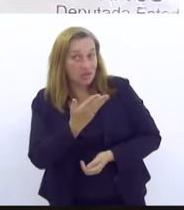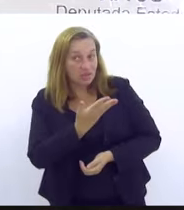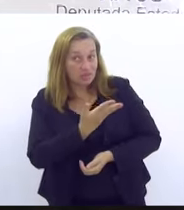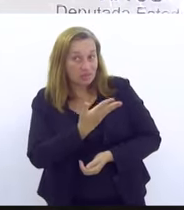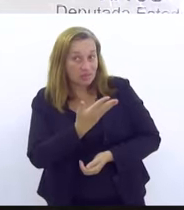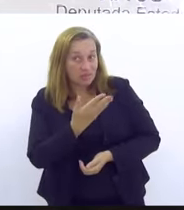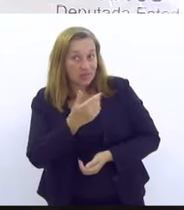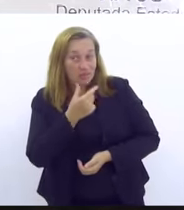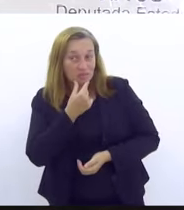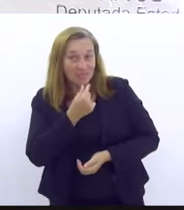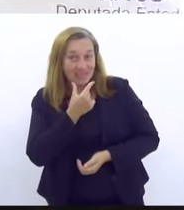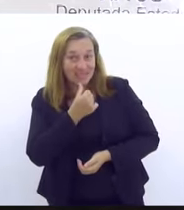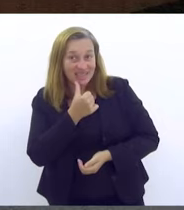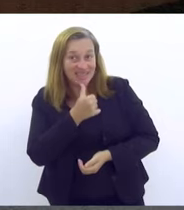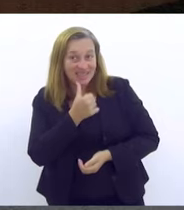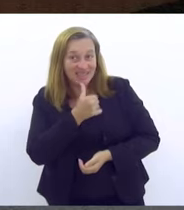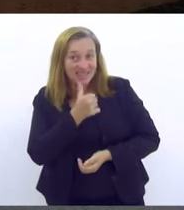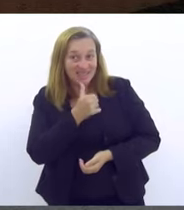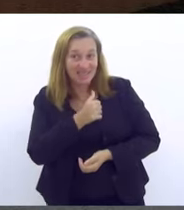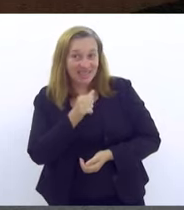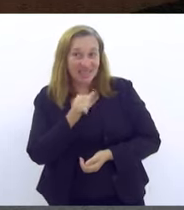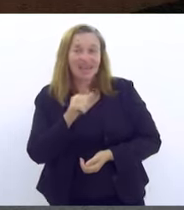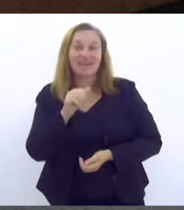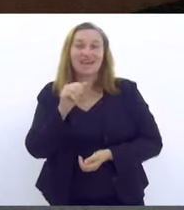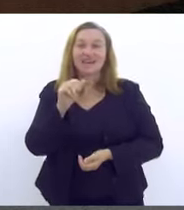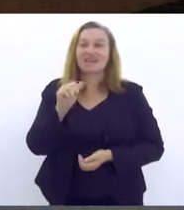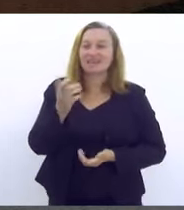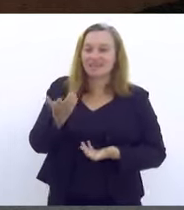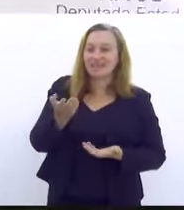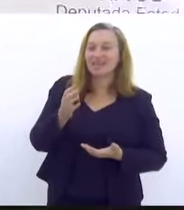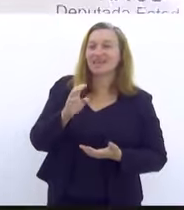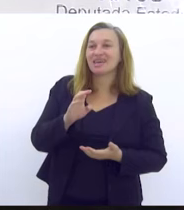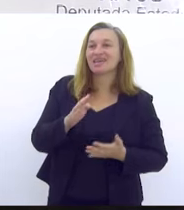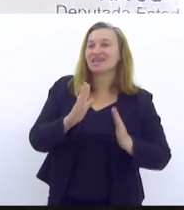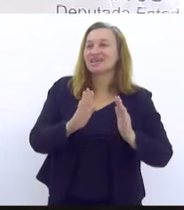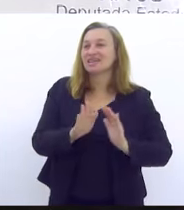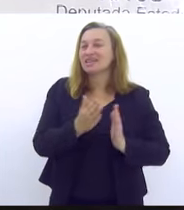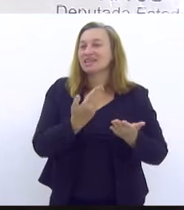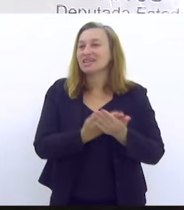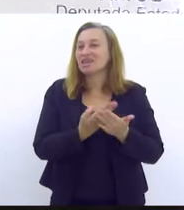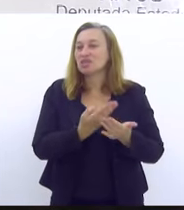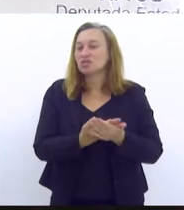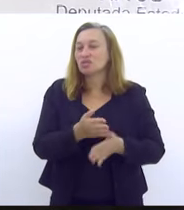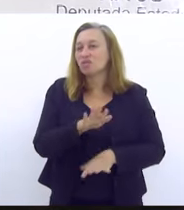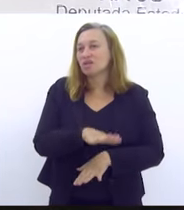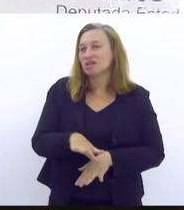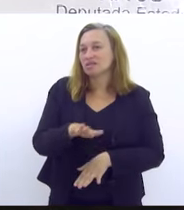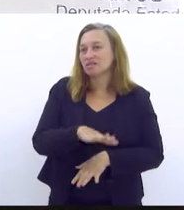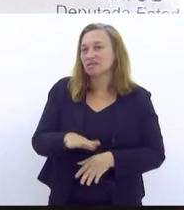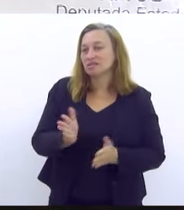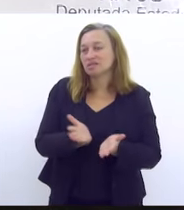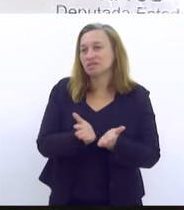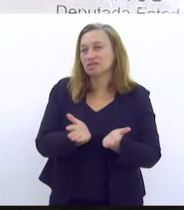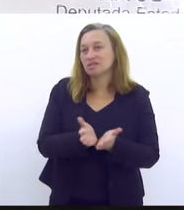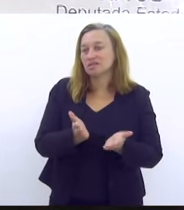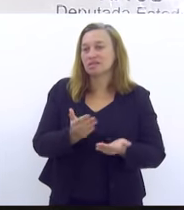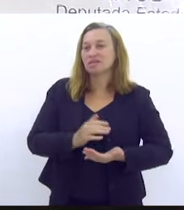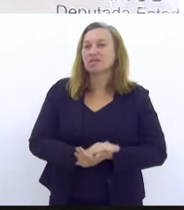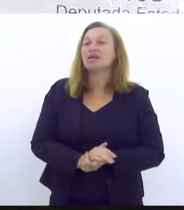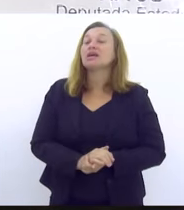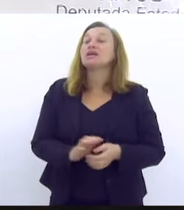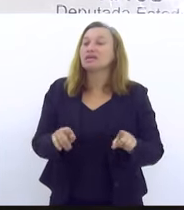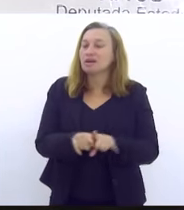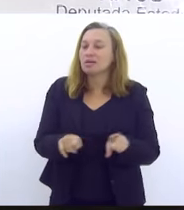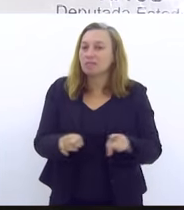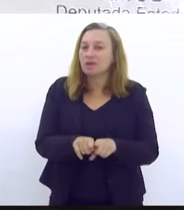assim todas. Quem não conhece a tia Ju, né? E também o pastor Manuel